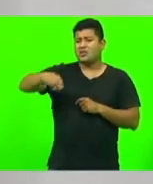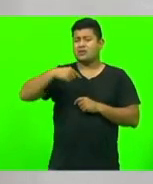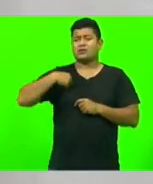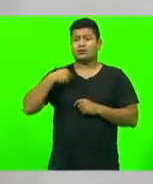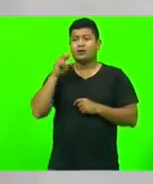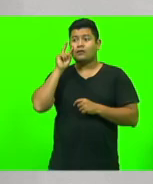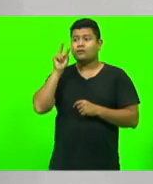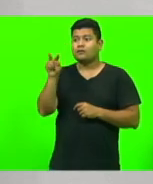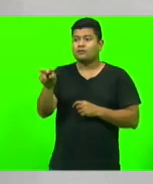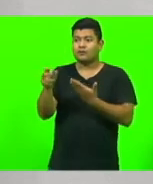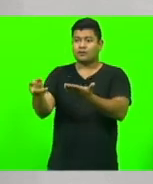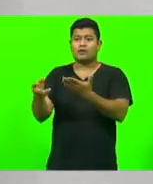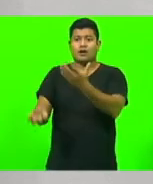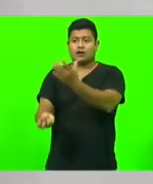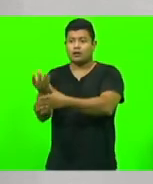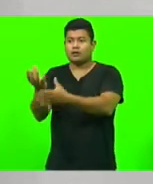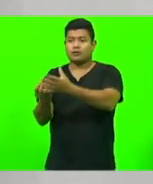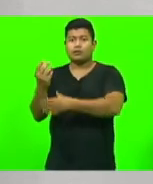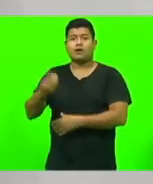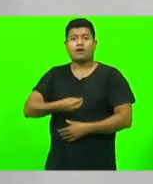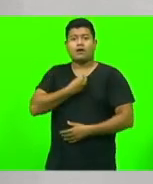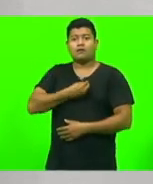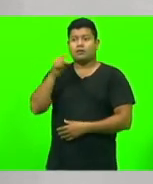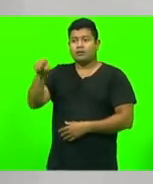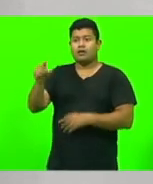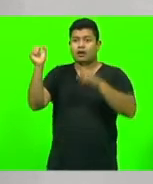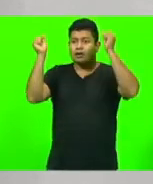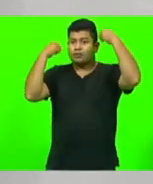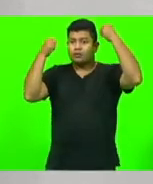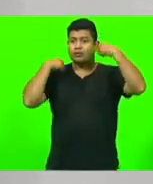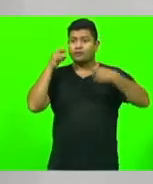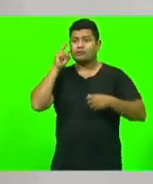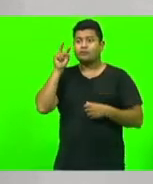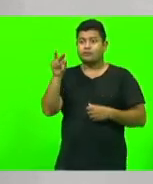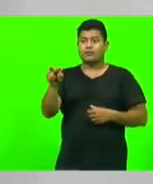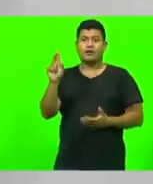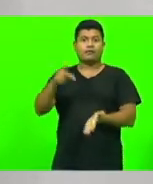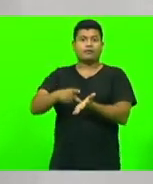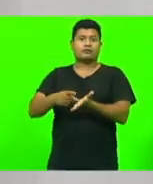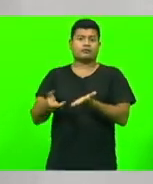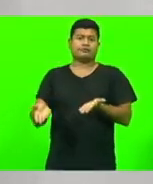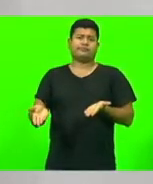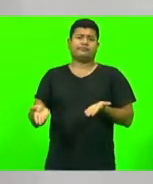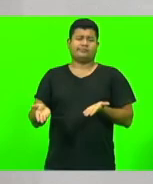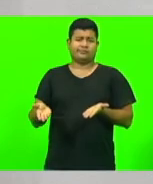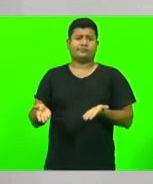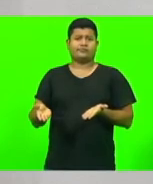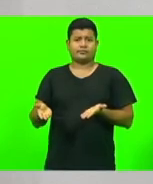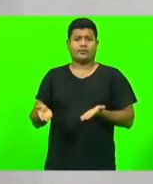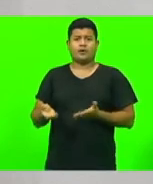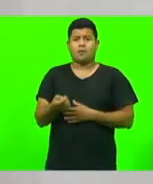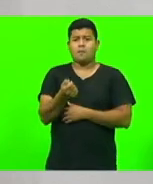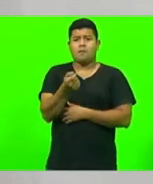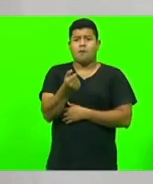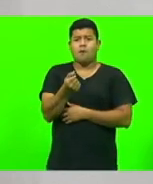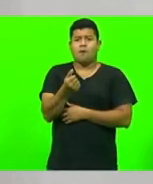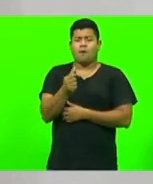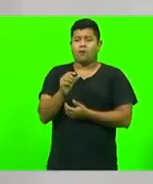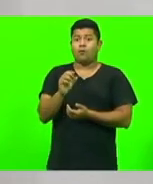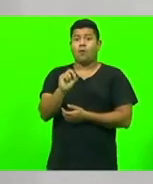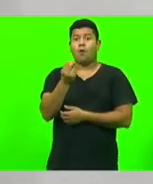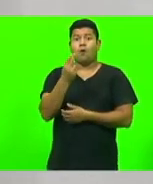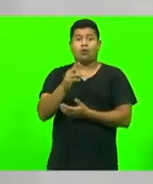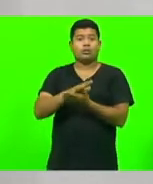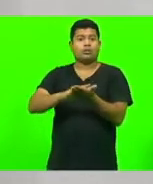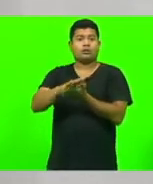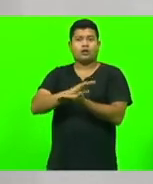Chapecó e constatar essa realidade aqui, dos poucos ou do zero investimento. Então, nós